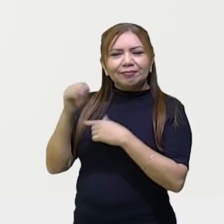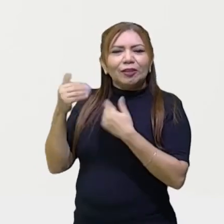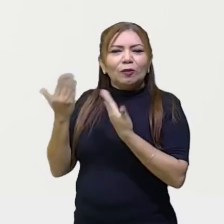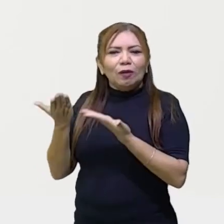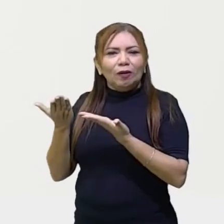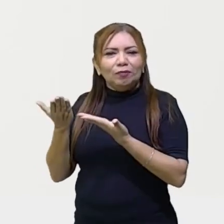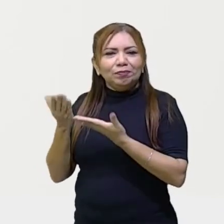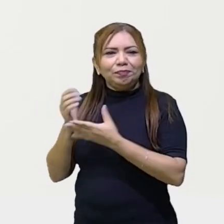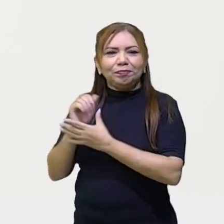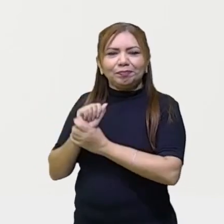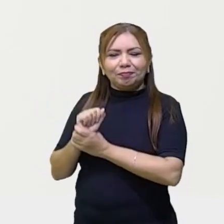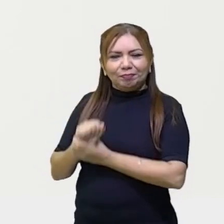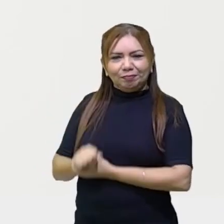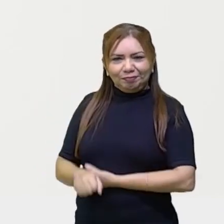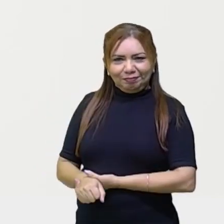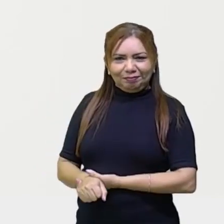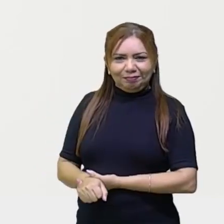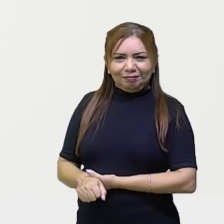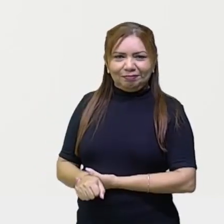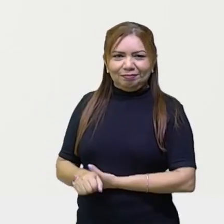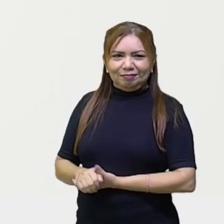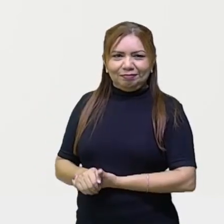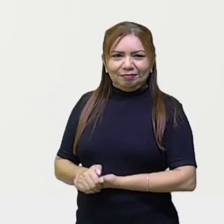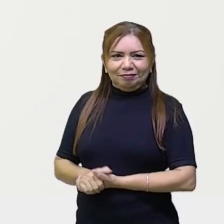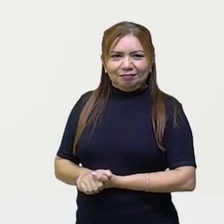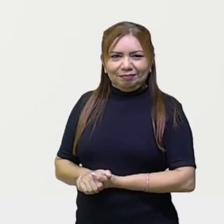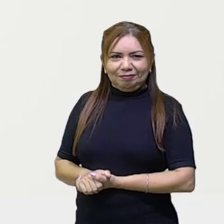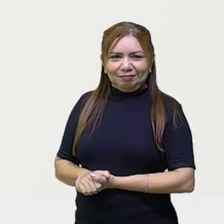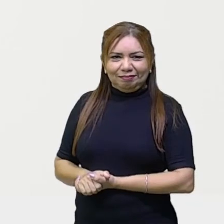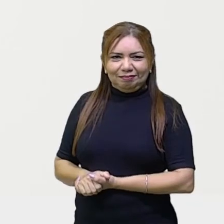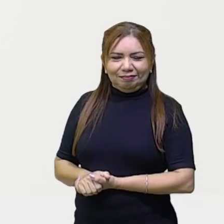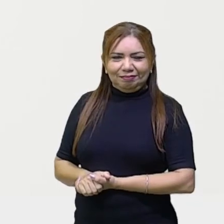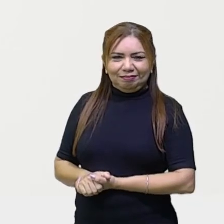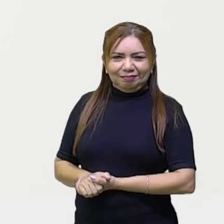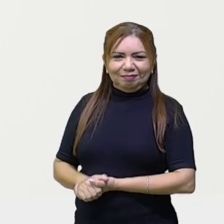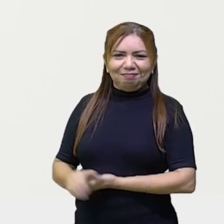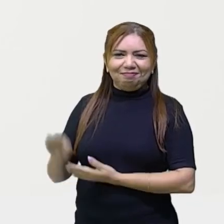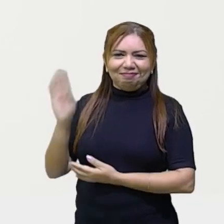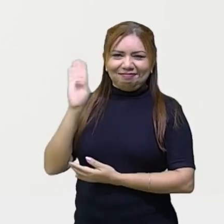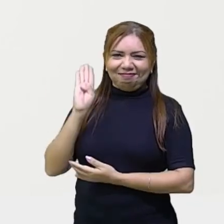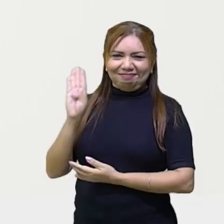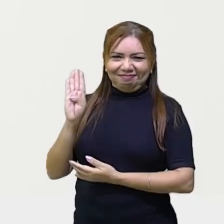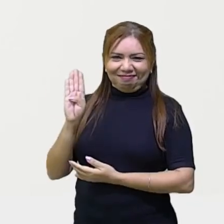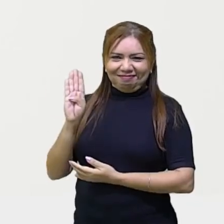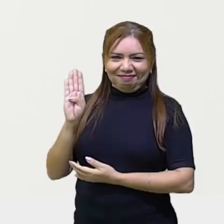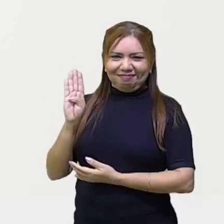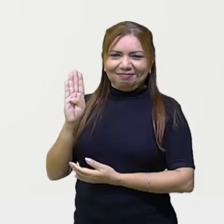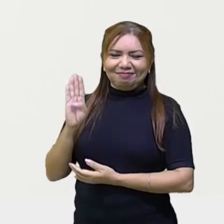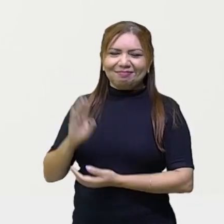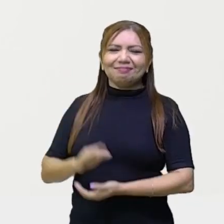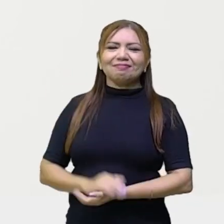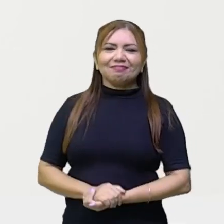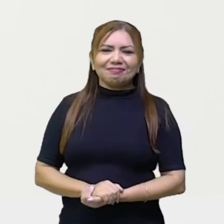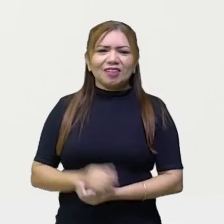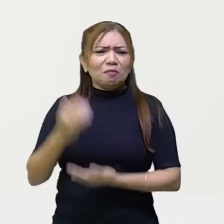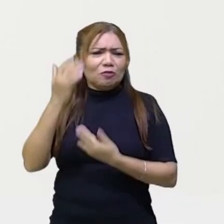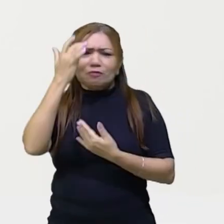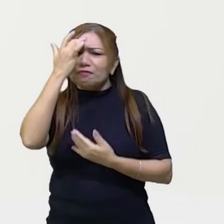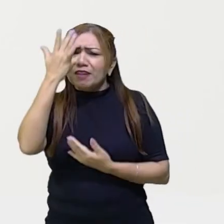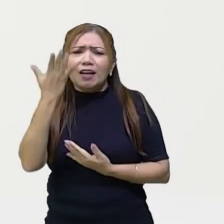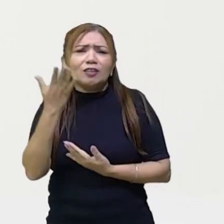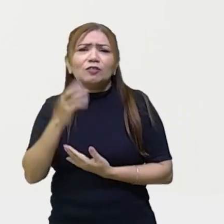você vamos lá vamos lá então para resposta olhou na tela para tá muito fácil eu digo o nome